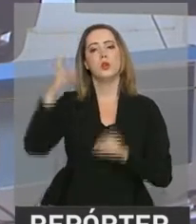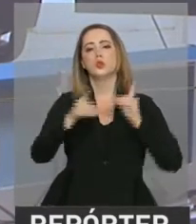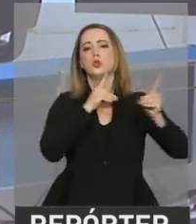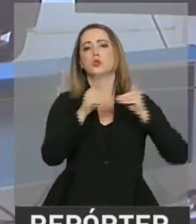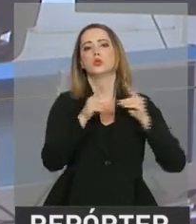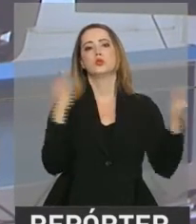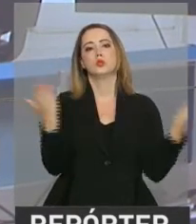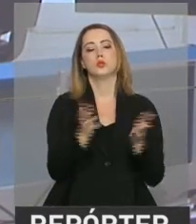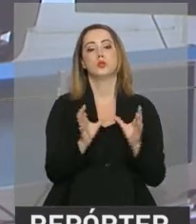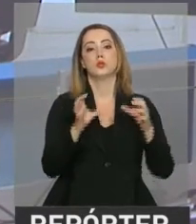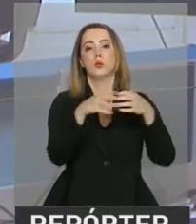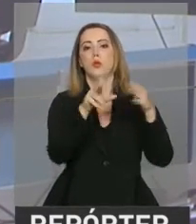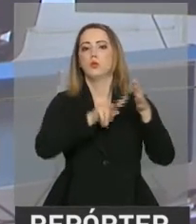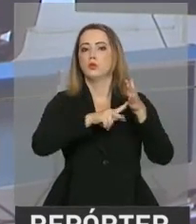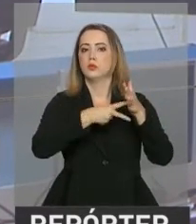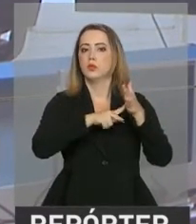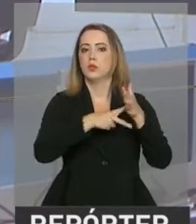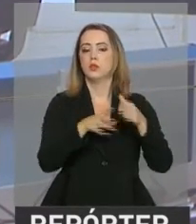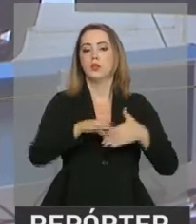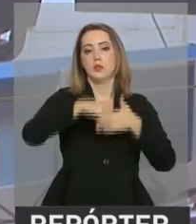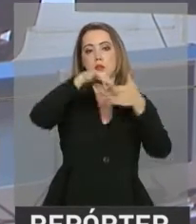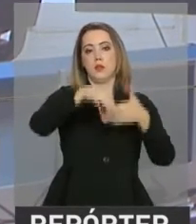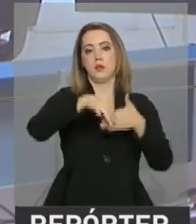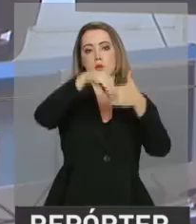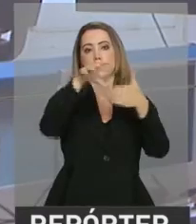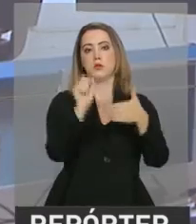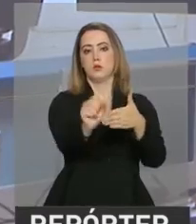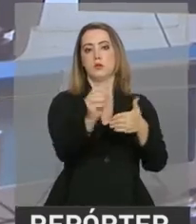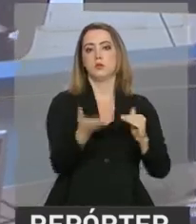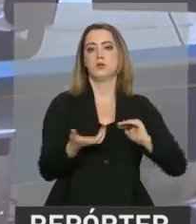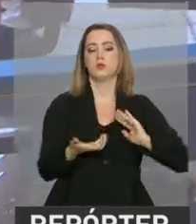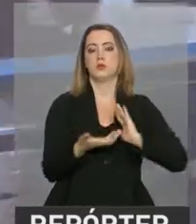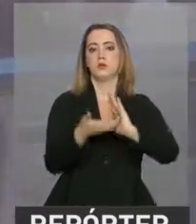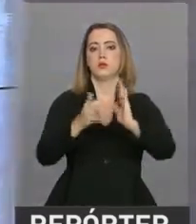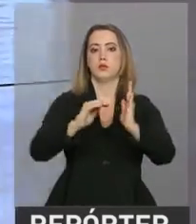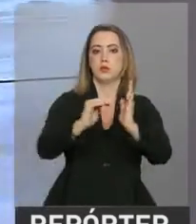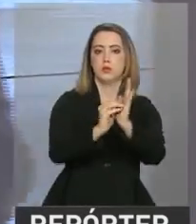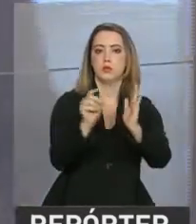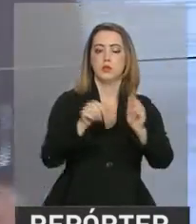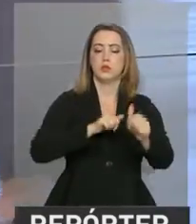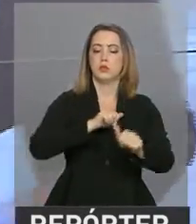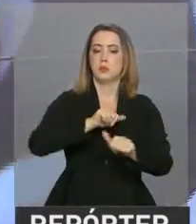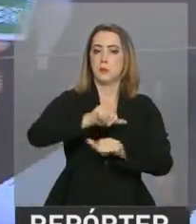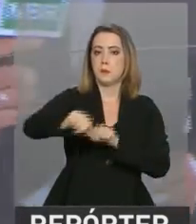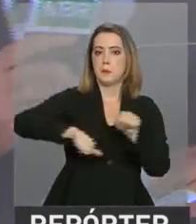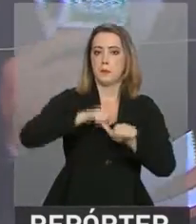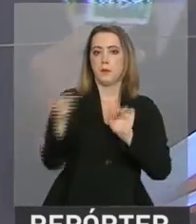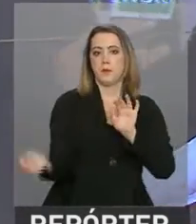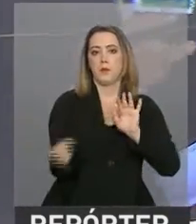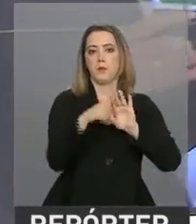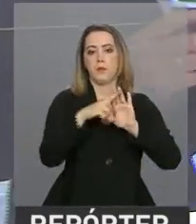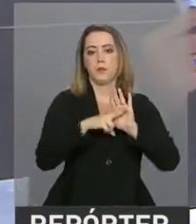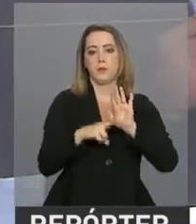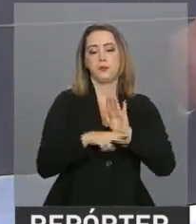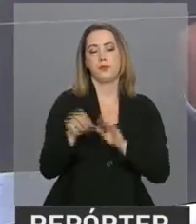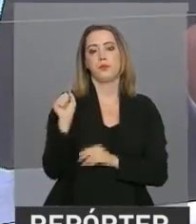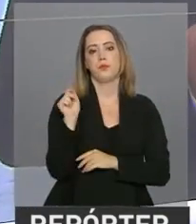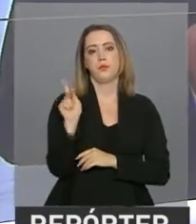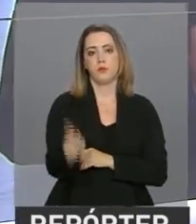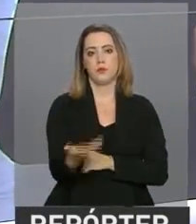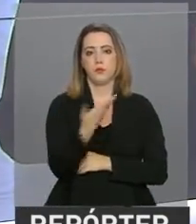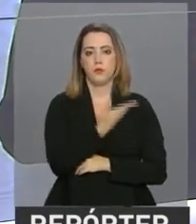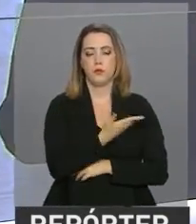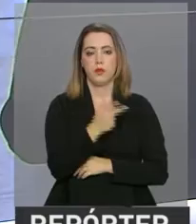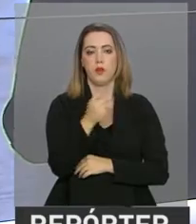e lideranças da câmara e do senado a reforma da previdência vão saber os detalhes com o repórter lula sabe que está no palácio do